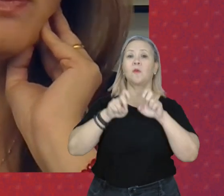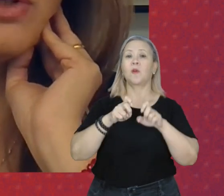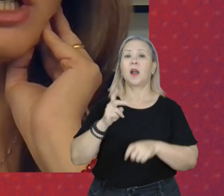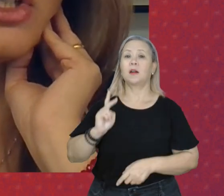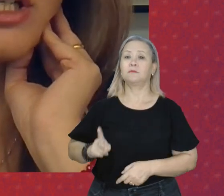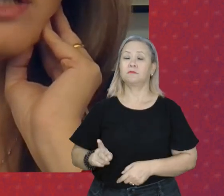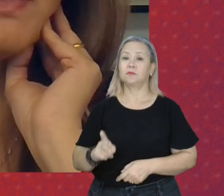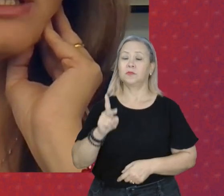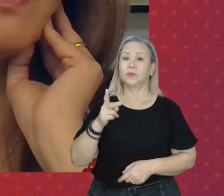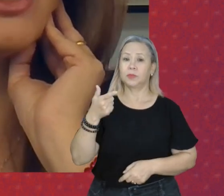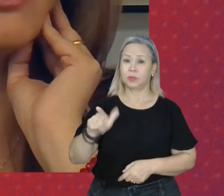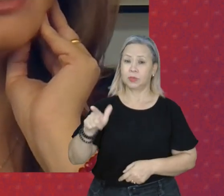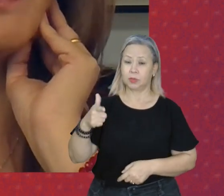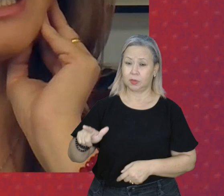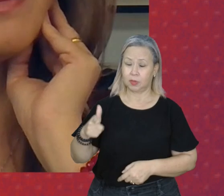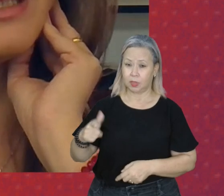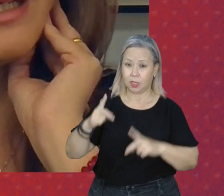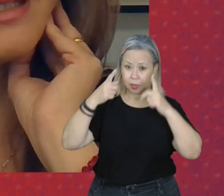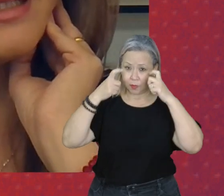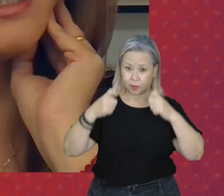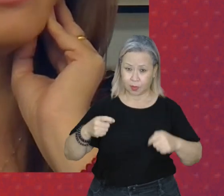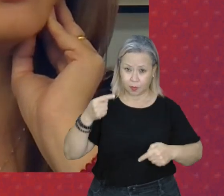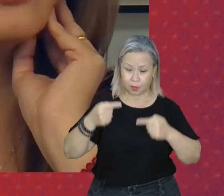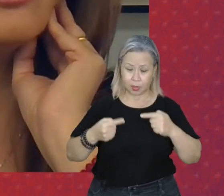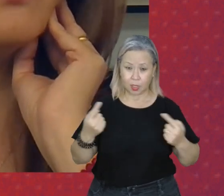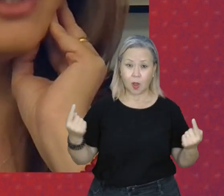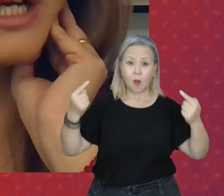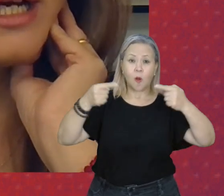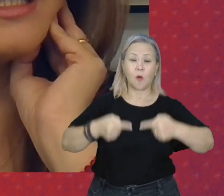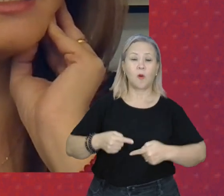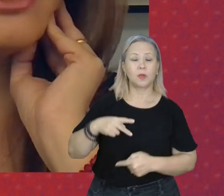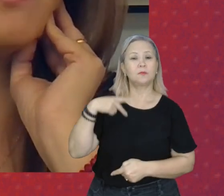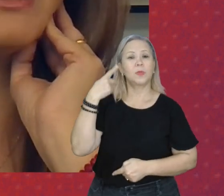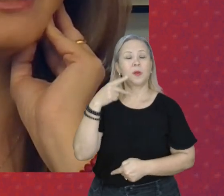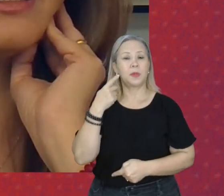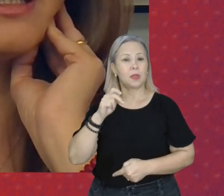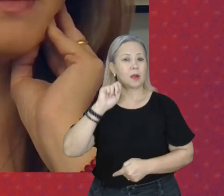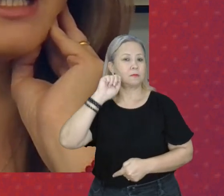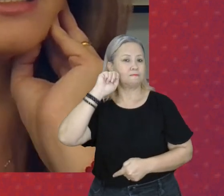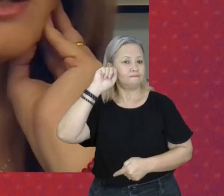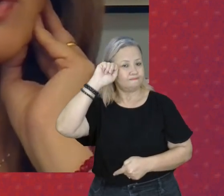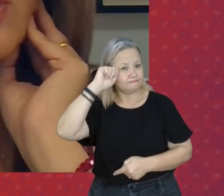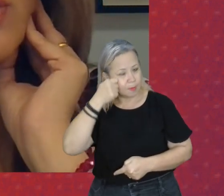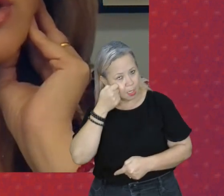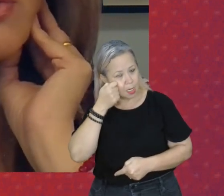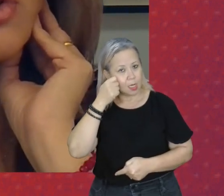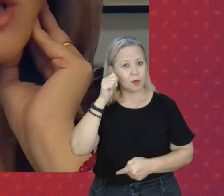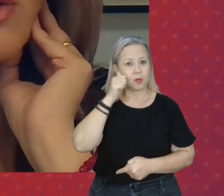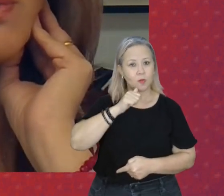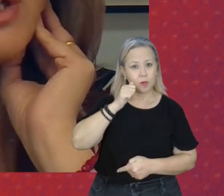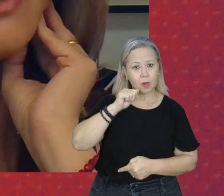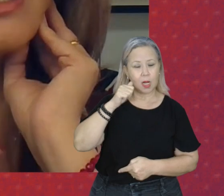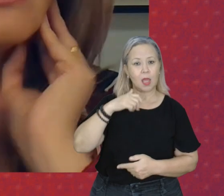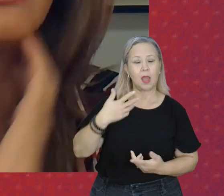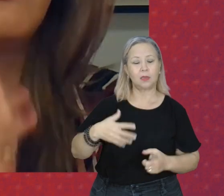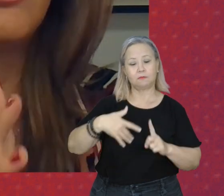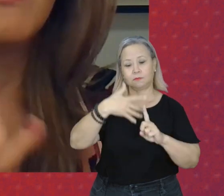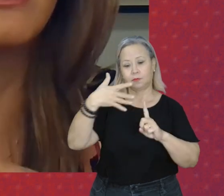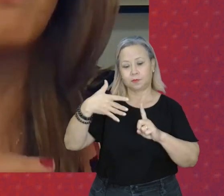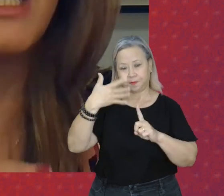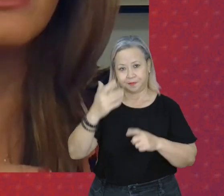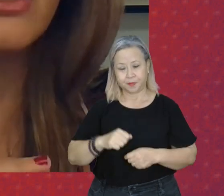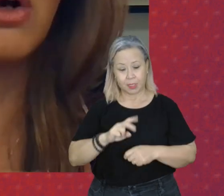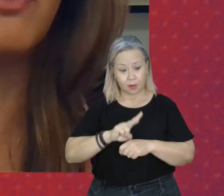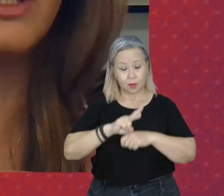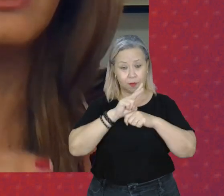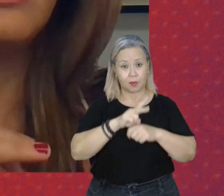de violência política, especialmente contra parlamentares negros, mulheres, LGBTQIA+, e defensores dos direitos humanos, que são as